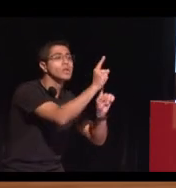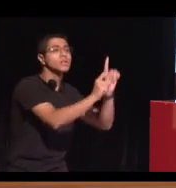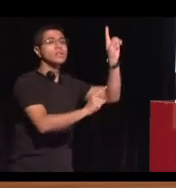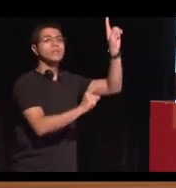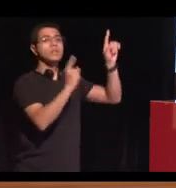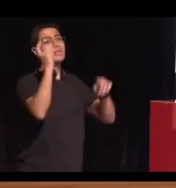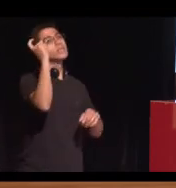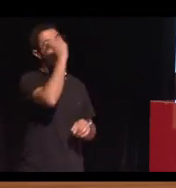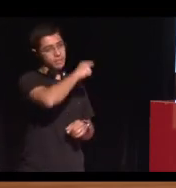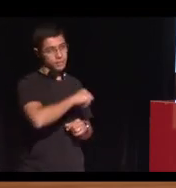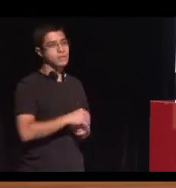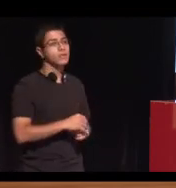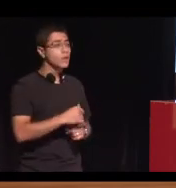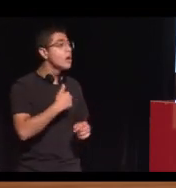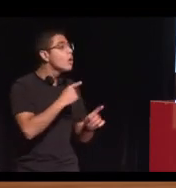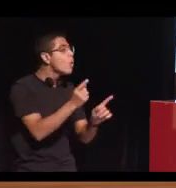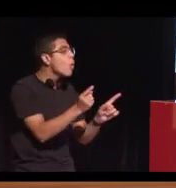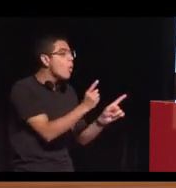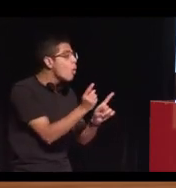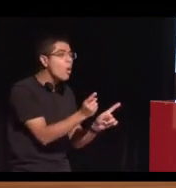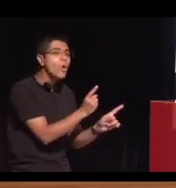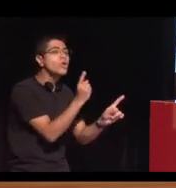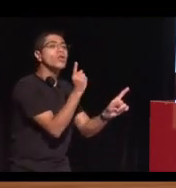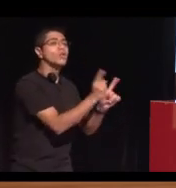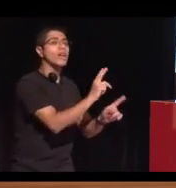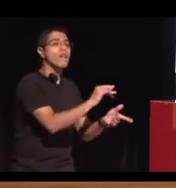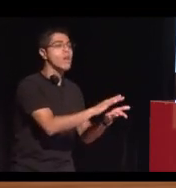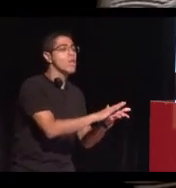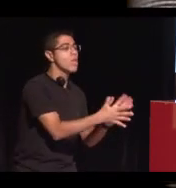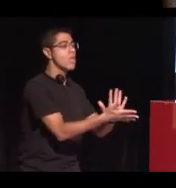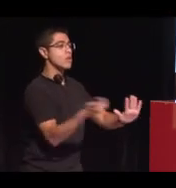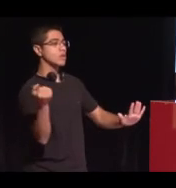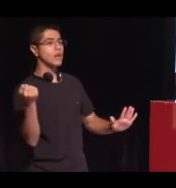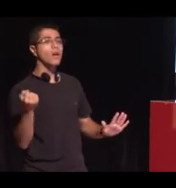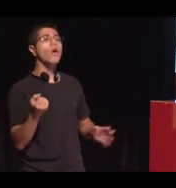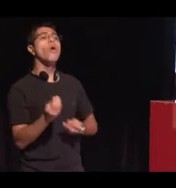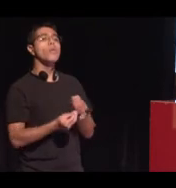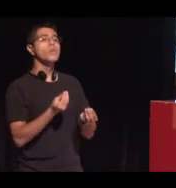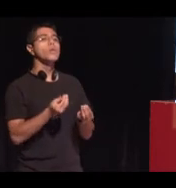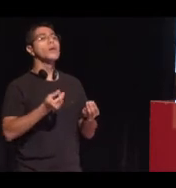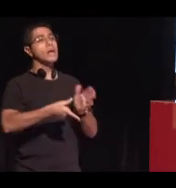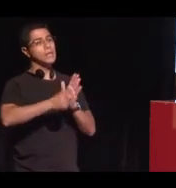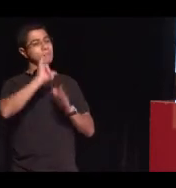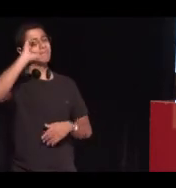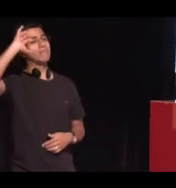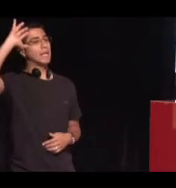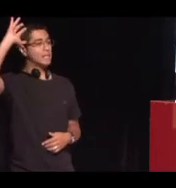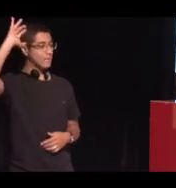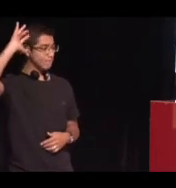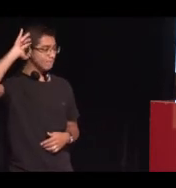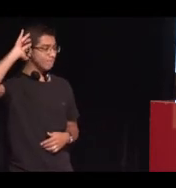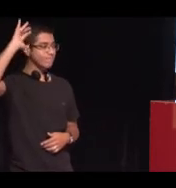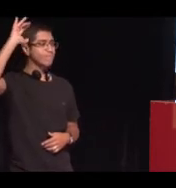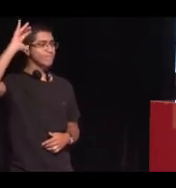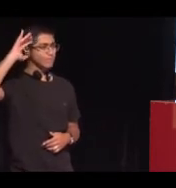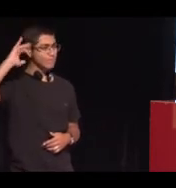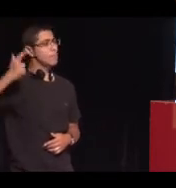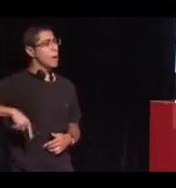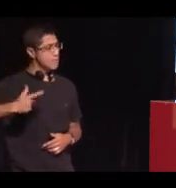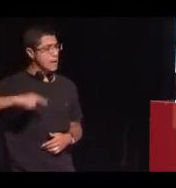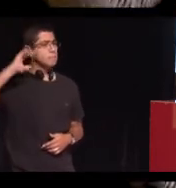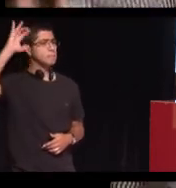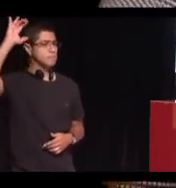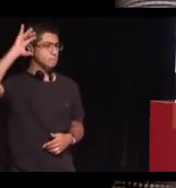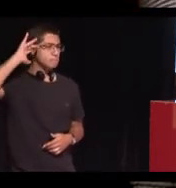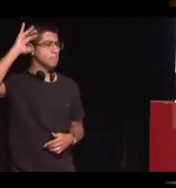ia fazer o estrangulamento, também foi algo que teve que ser muito bem pensado, para a gente não manter nenhuma dependência com o legado, para a gente não ter que